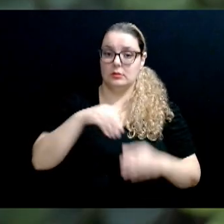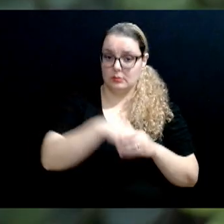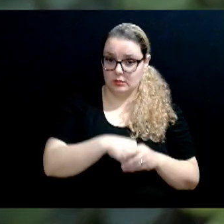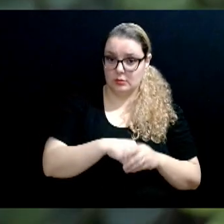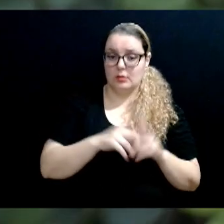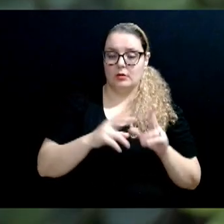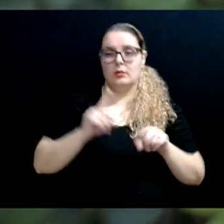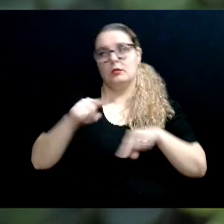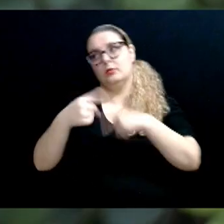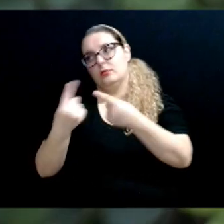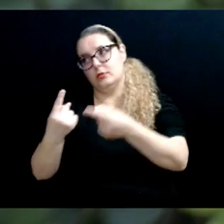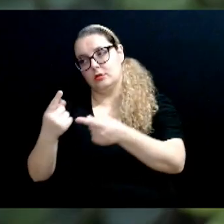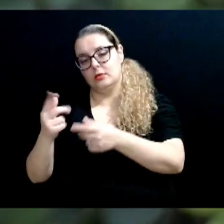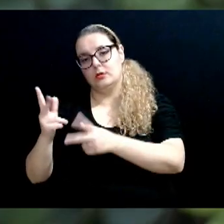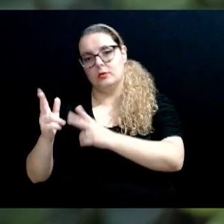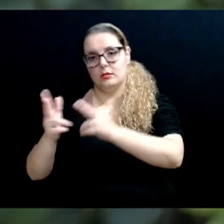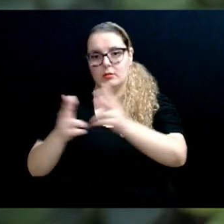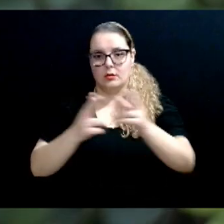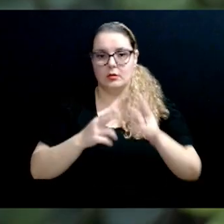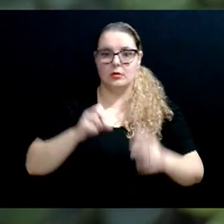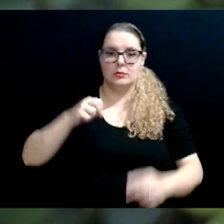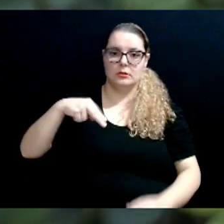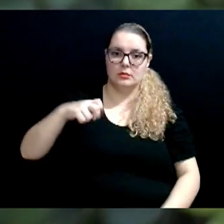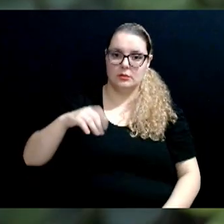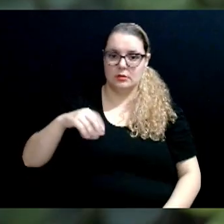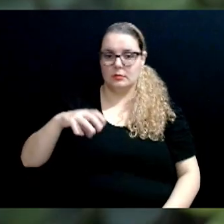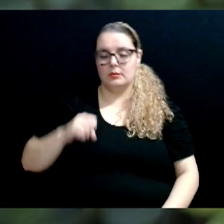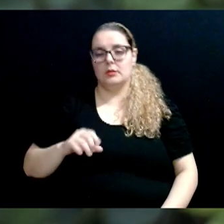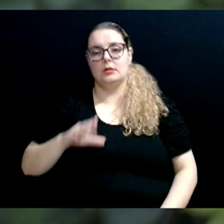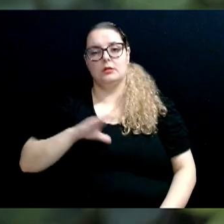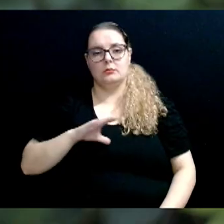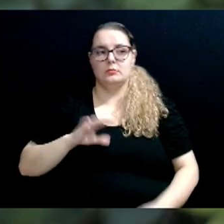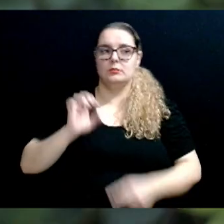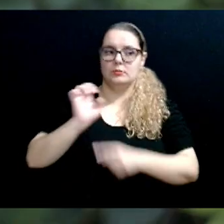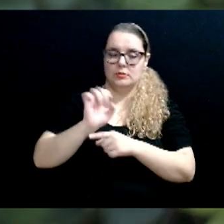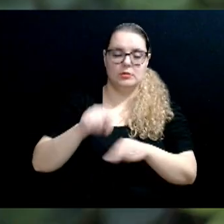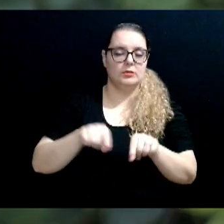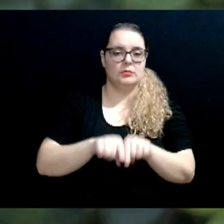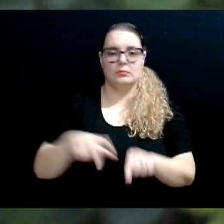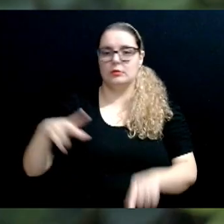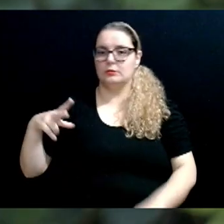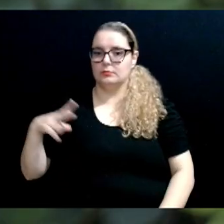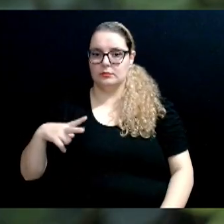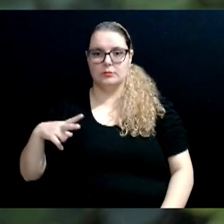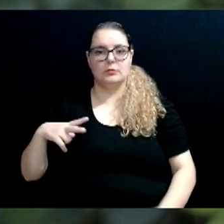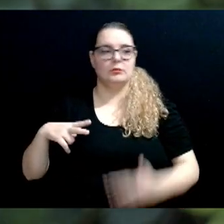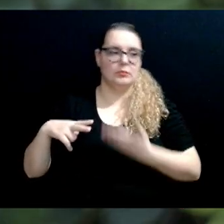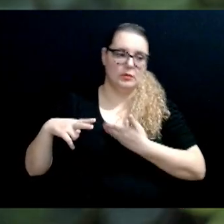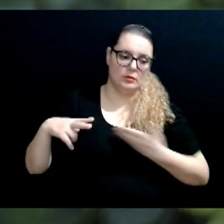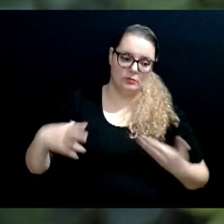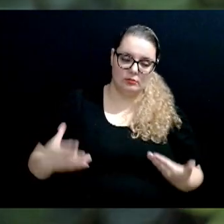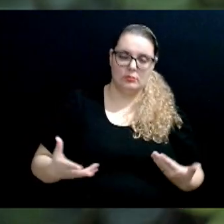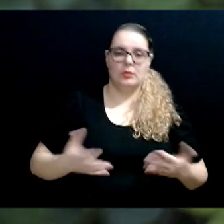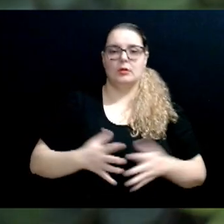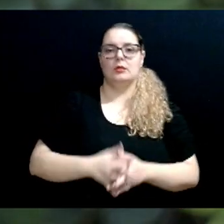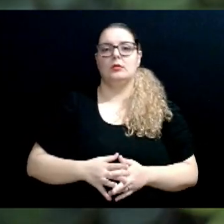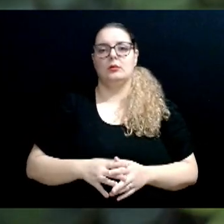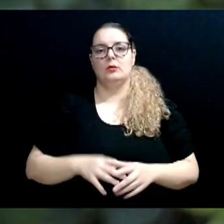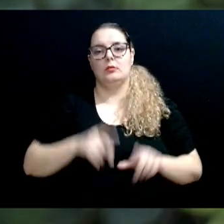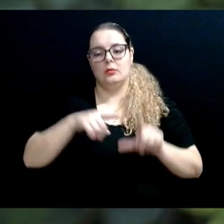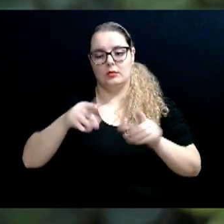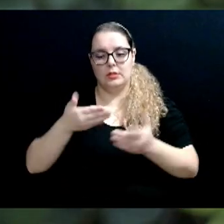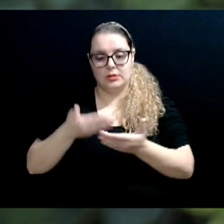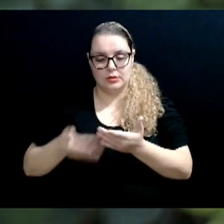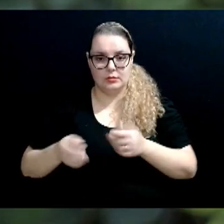do saneamento, empresas municipais, estaduais, privadas. O índice de perdas na distribuição de Campinas